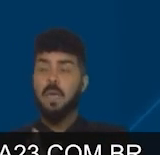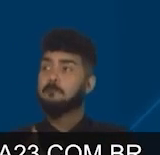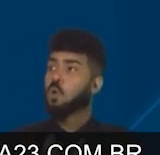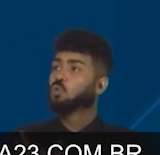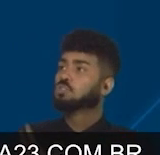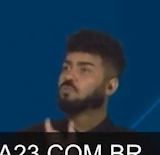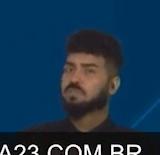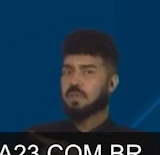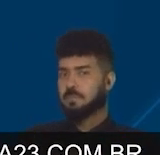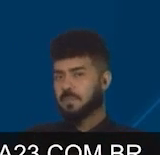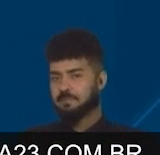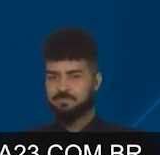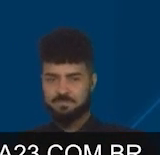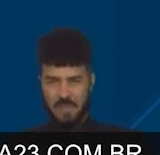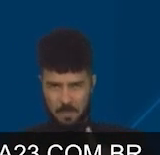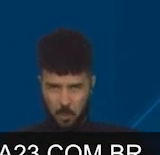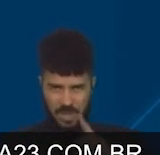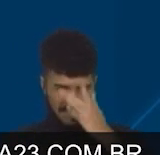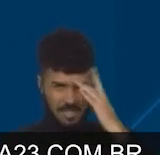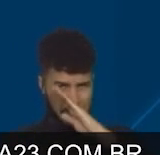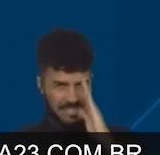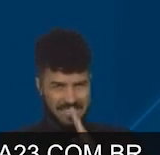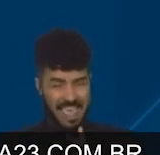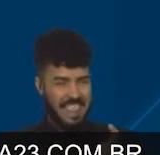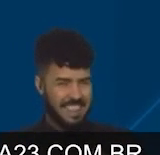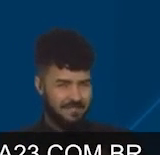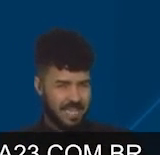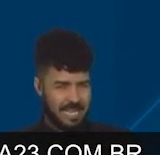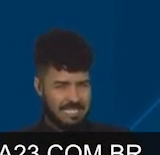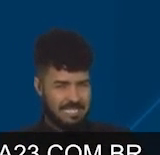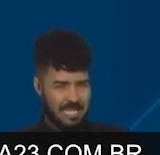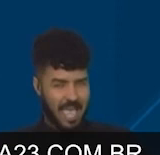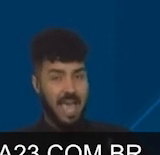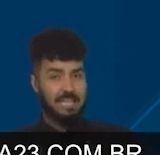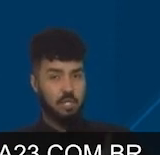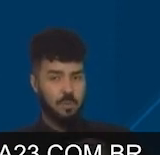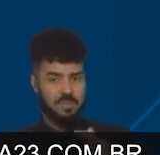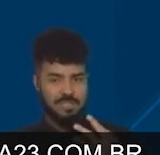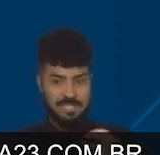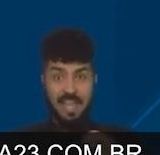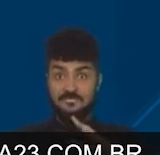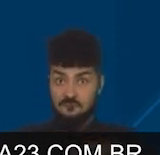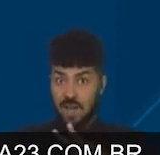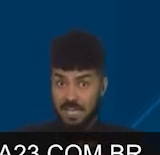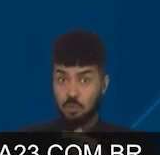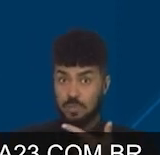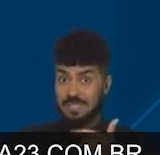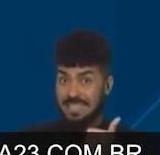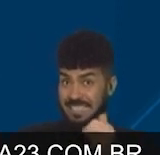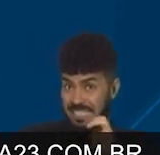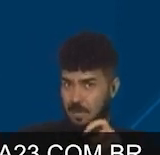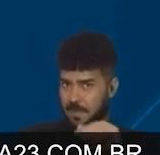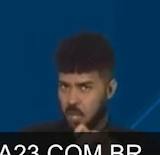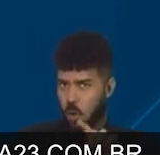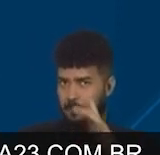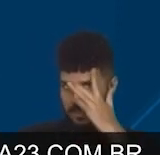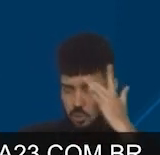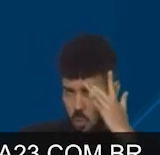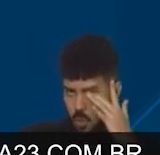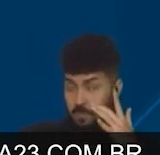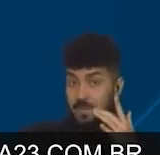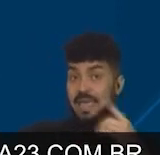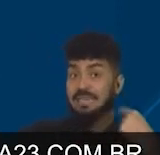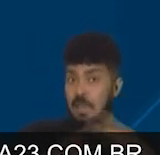brasileira deve crescer até 2030, quando alcançará 215 milhões de pessoas. E depois começa a